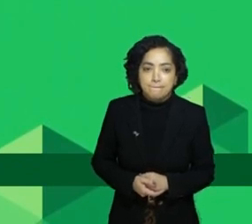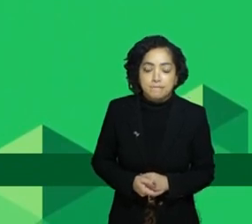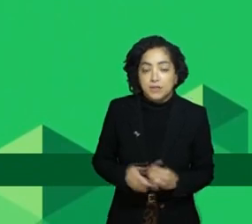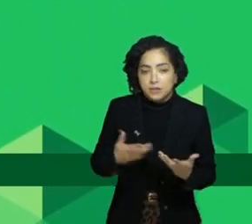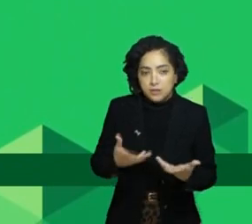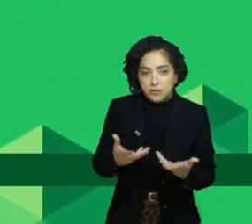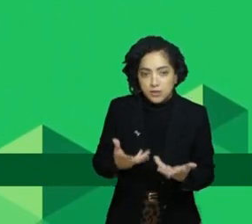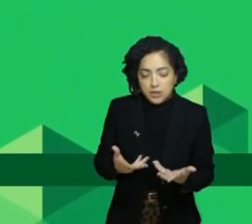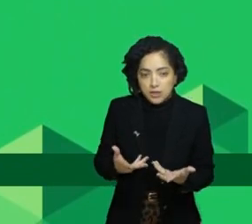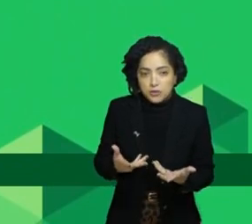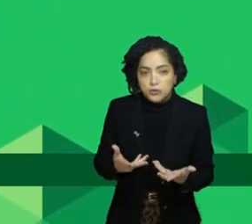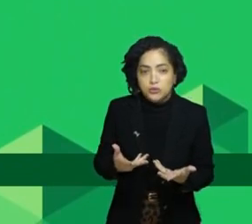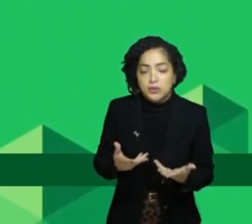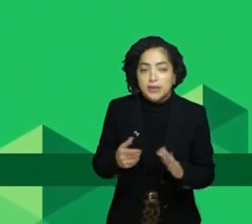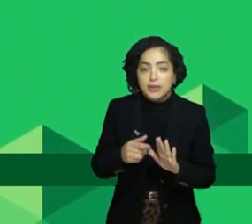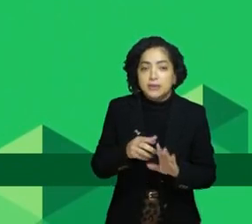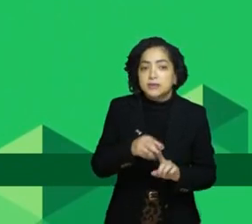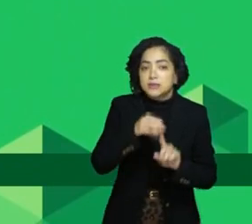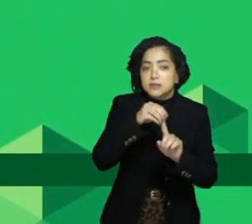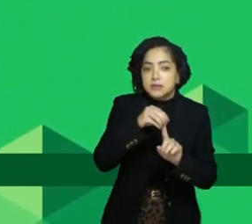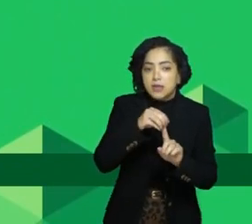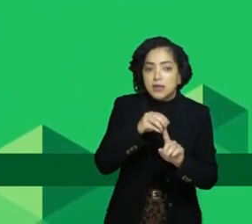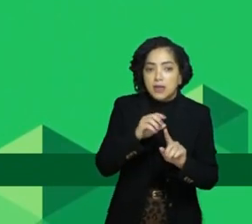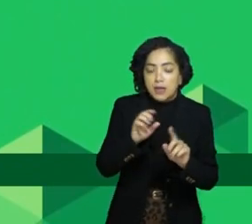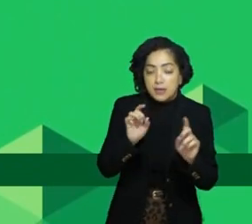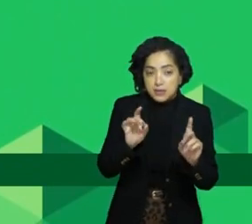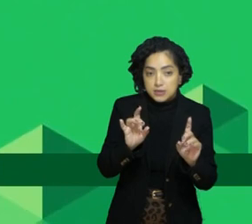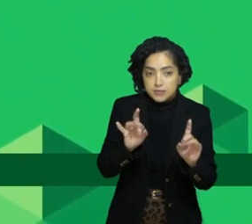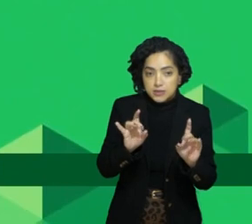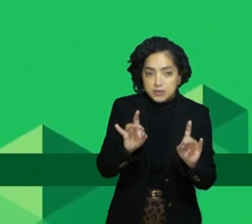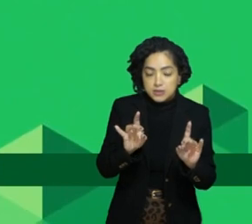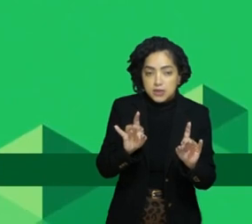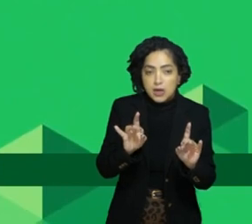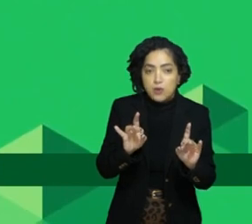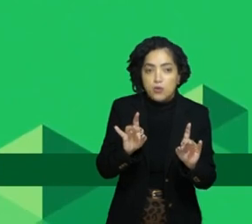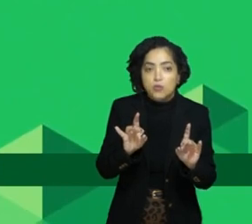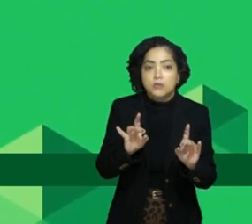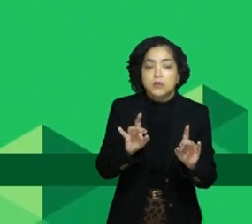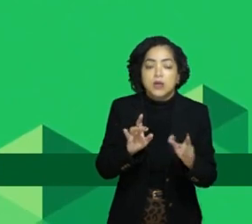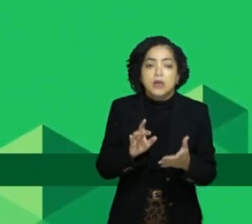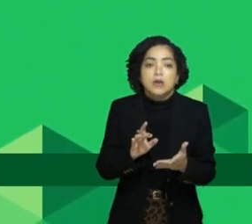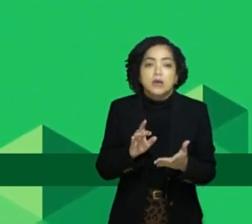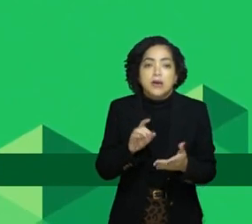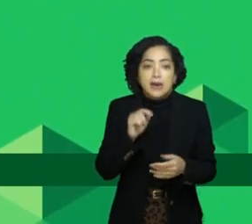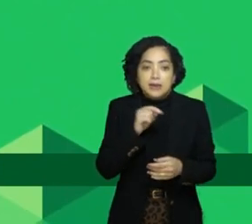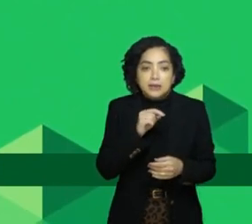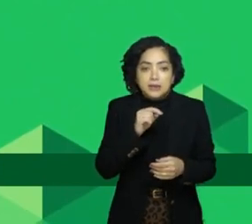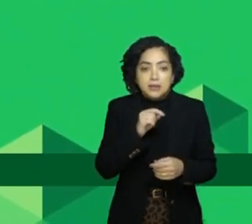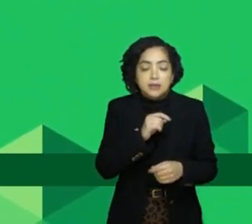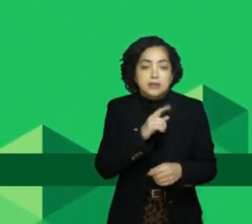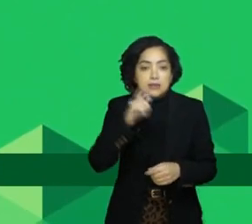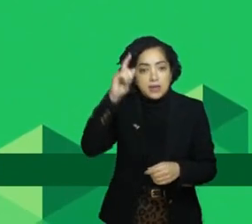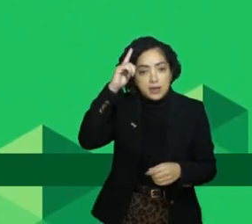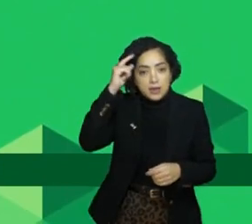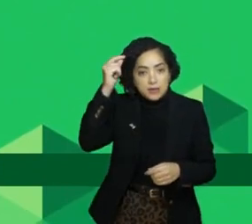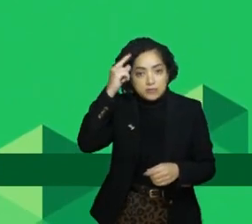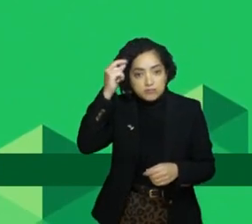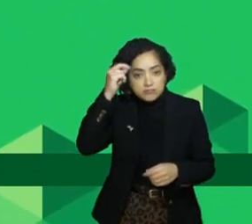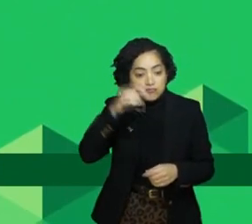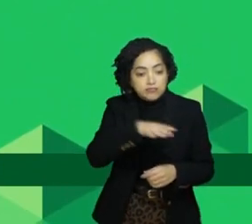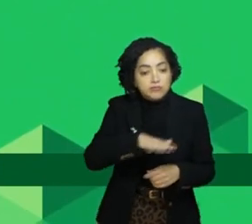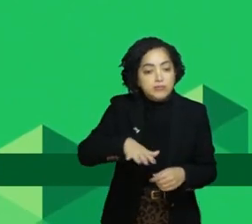também destacar aqui, em especial, o ambulatório universitário ligado à nossa área da